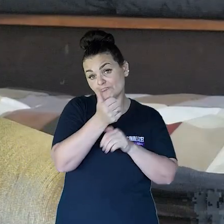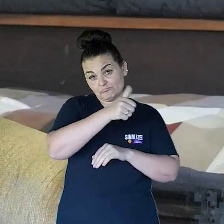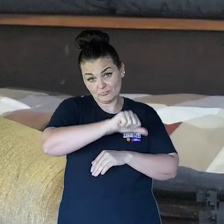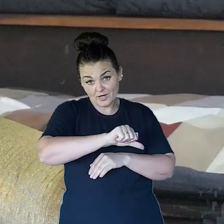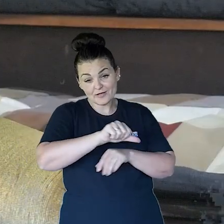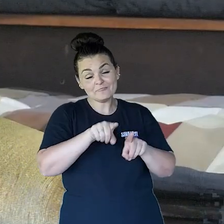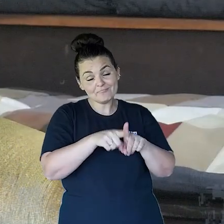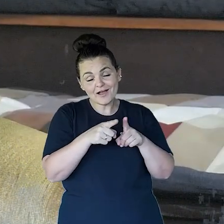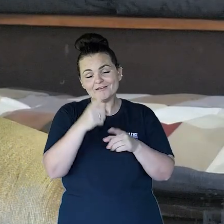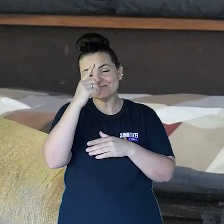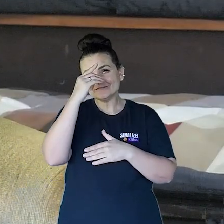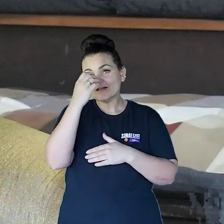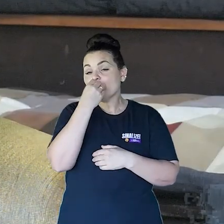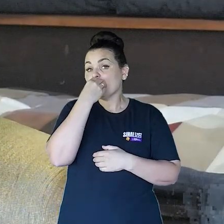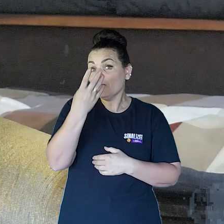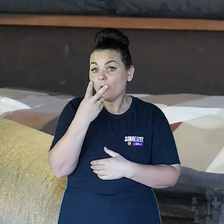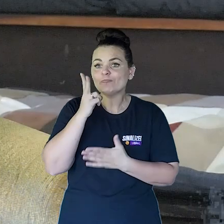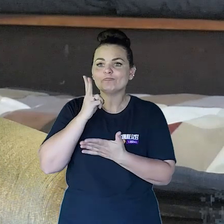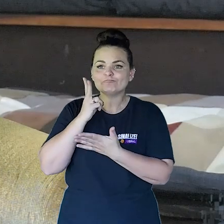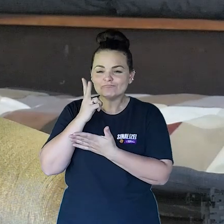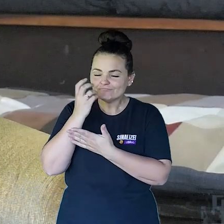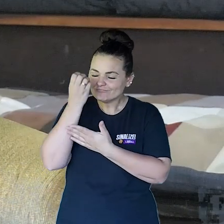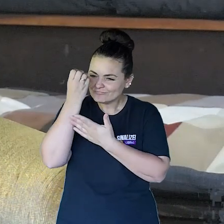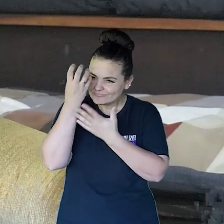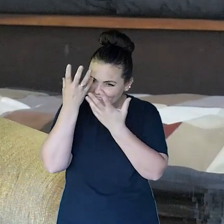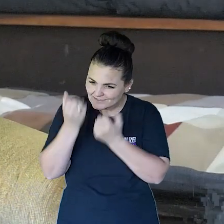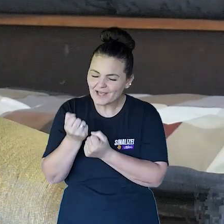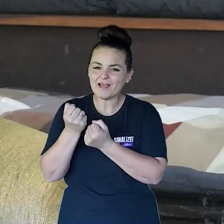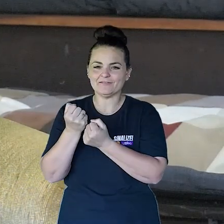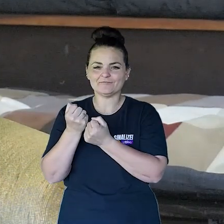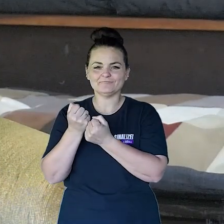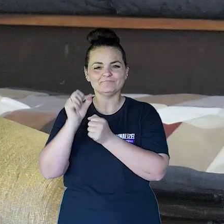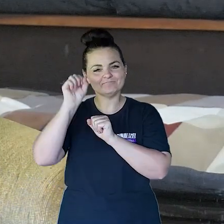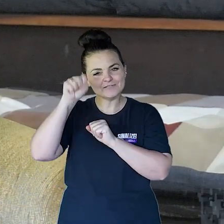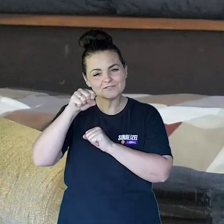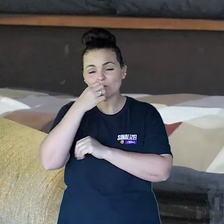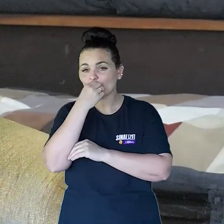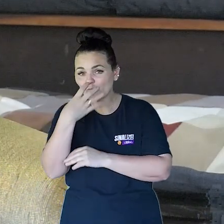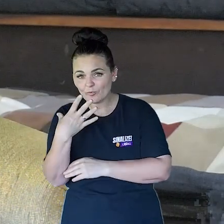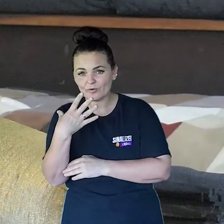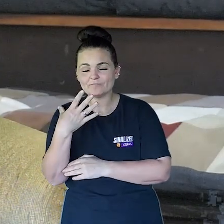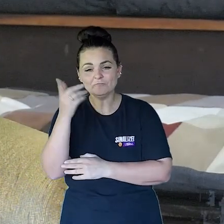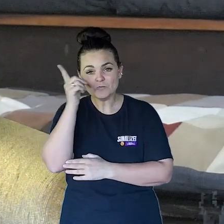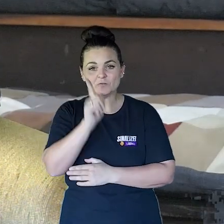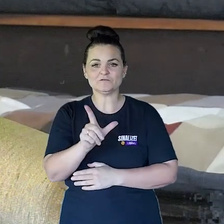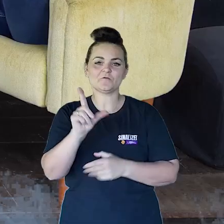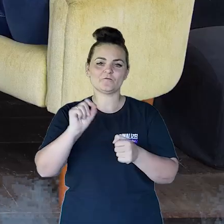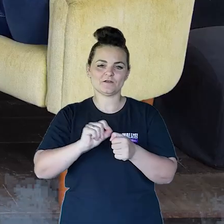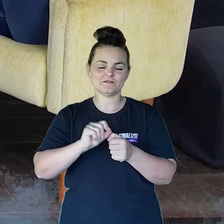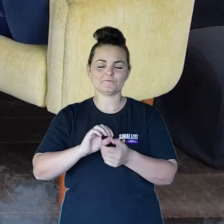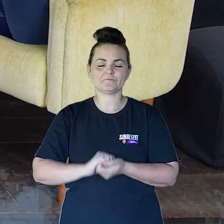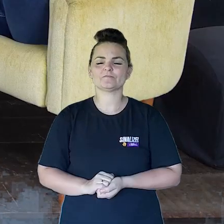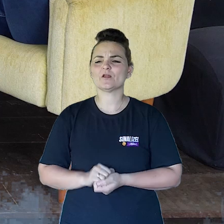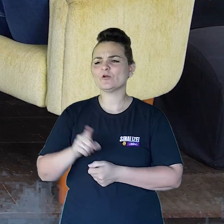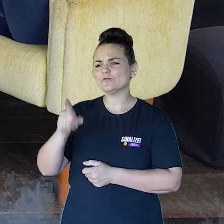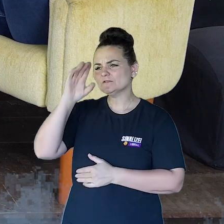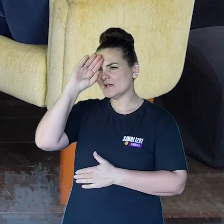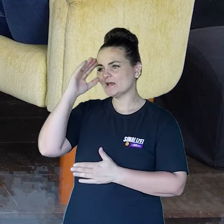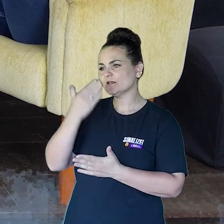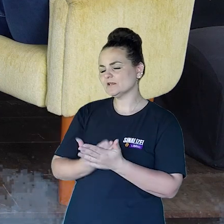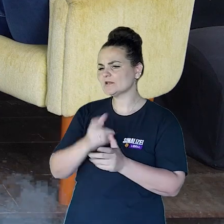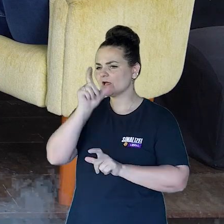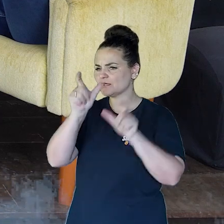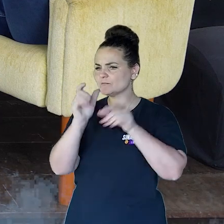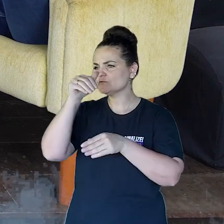Vereador, aproveitando essa pergunta, o que você acredita que conquistou a confiança dos seus eleitores?